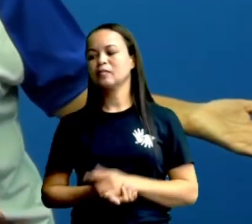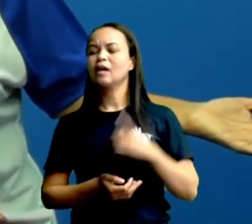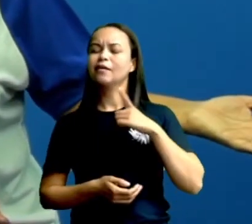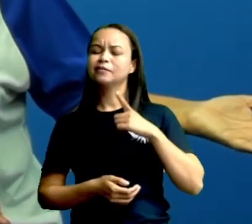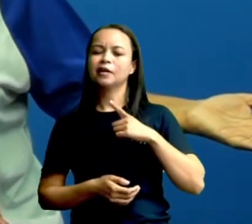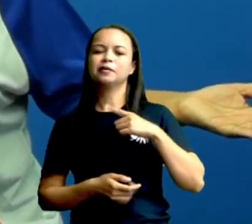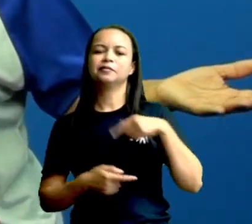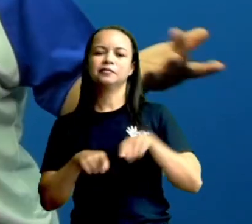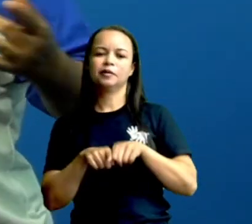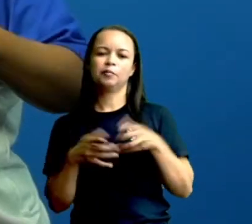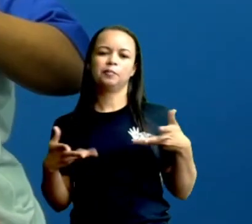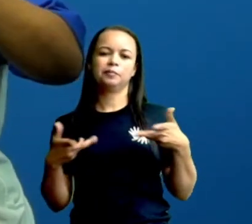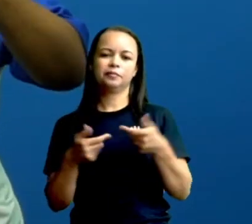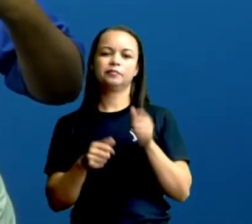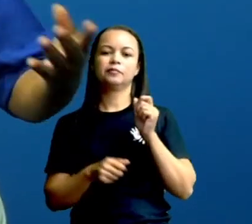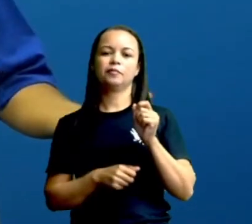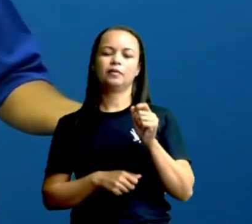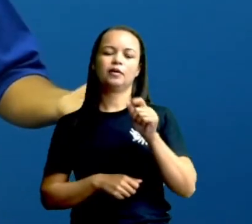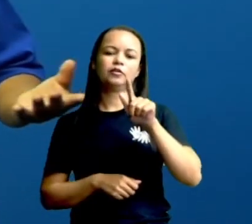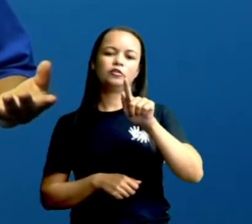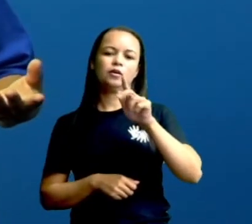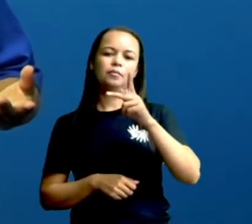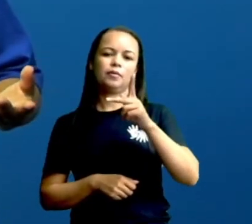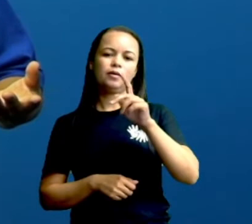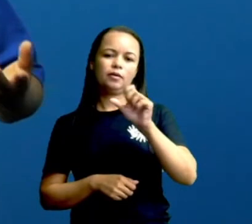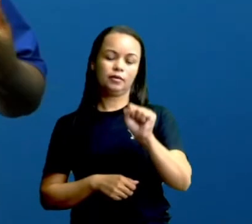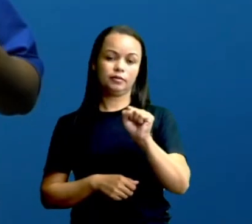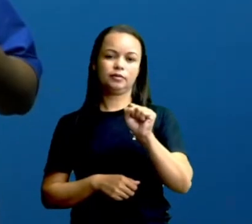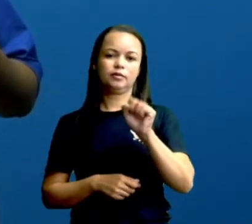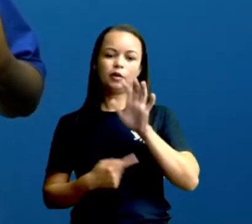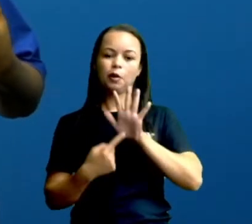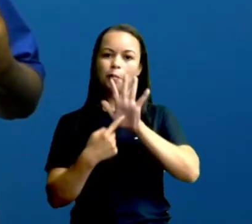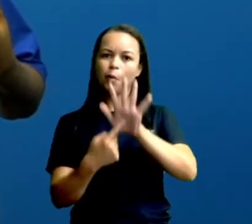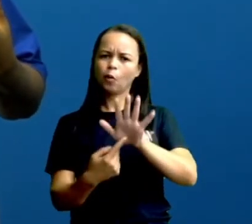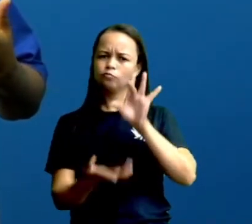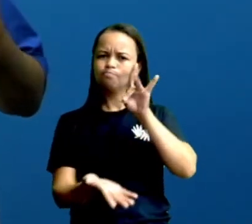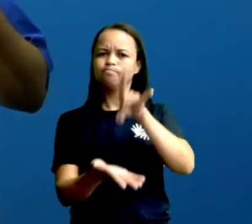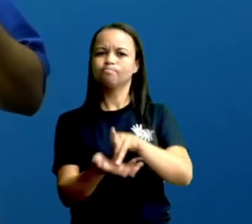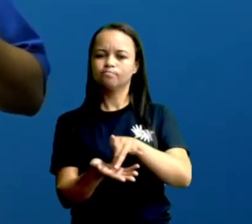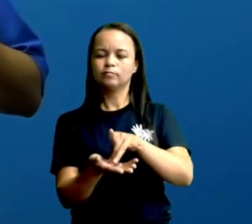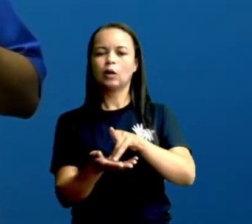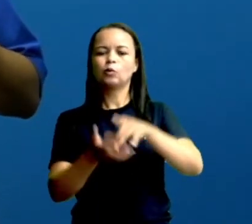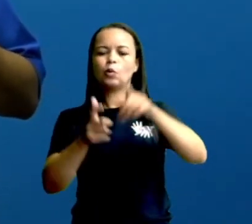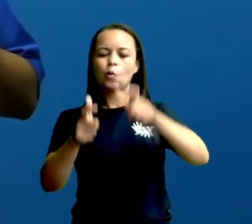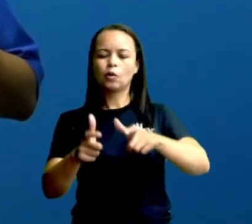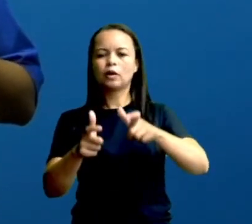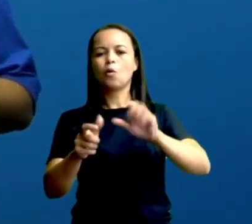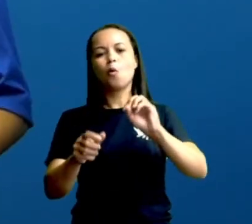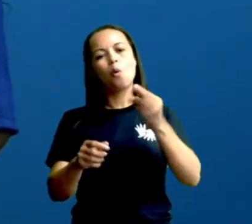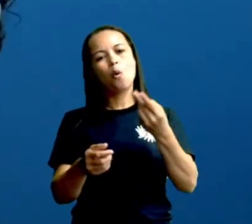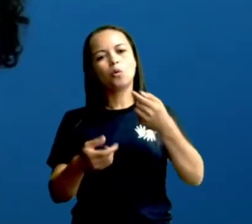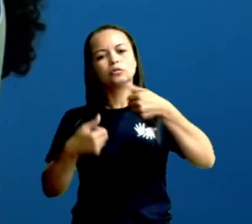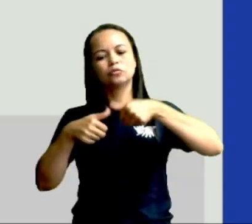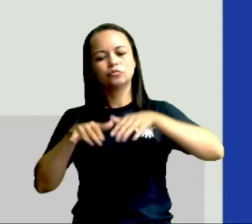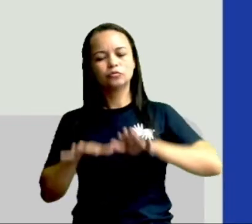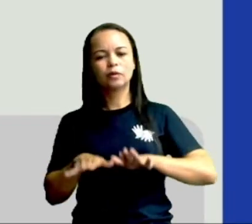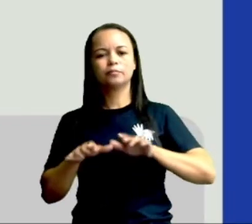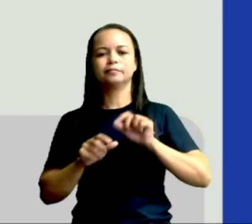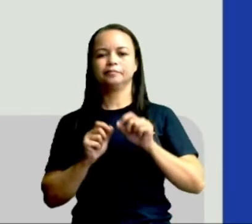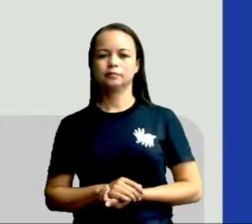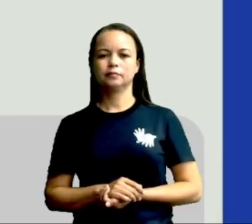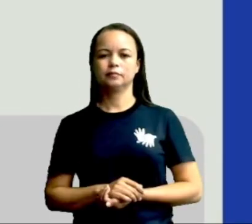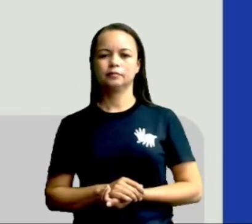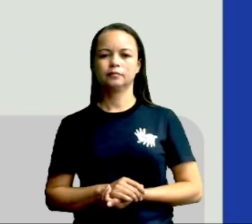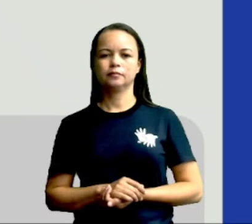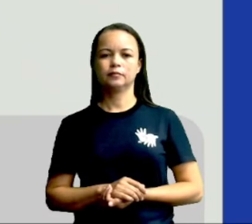maravilhoso GPS, né? Que mostra em tempo real aonde nós queremos ou então onde nós estamos. Aí vamos